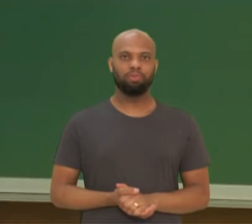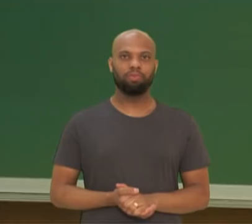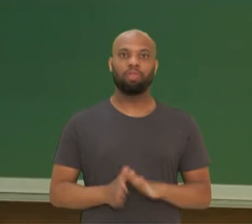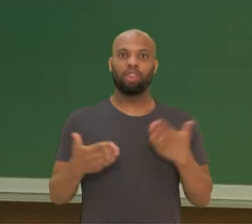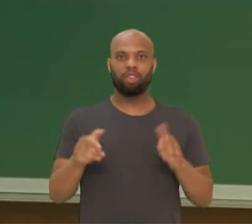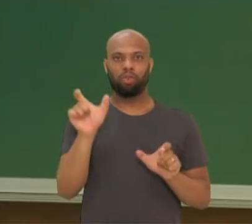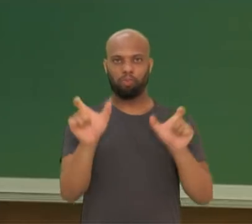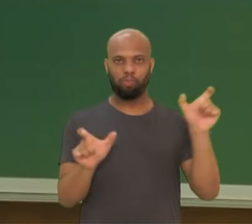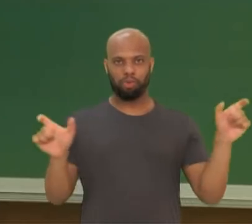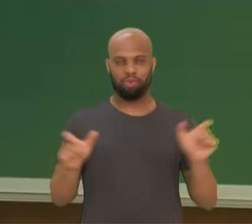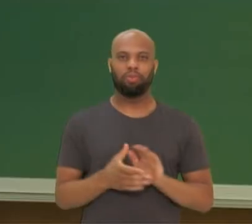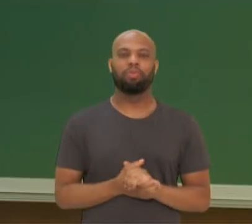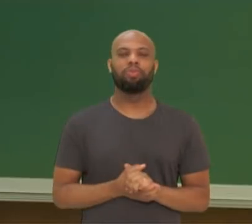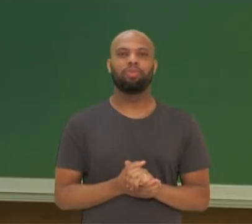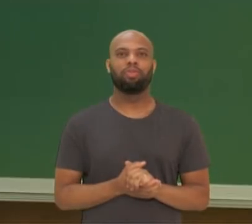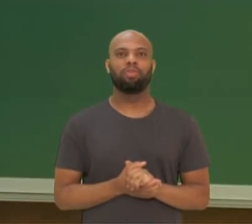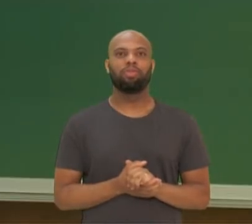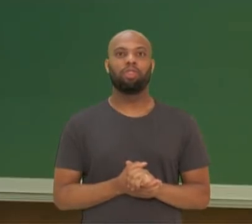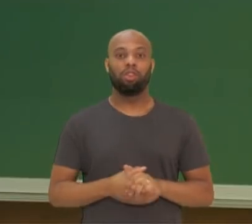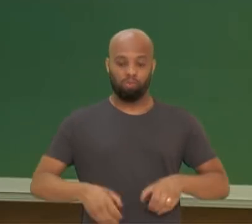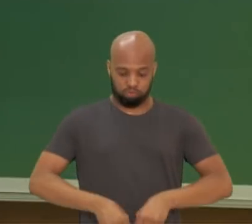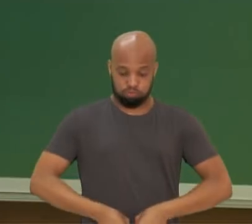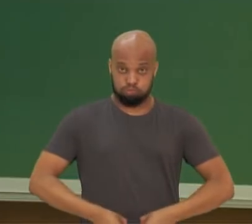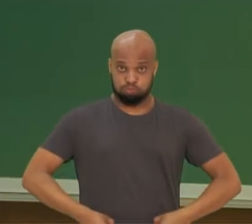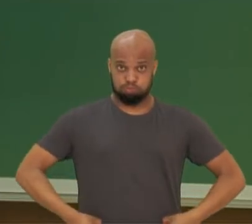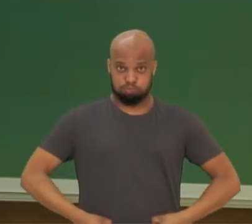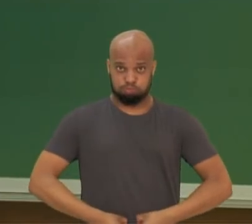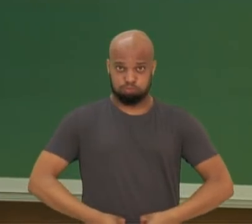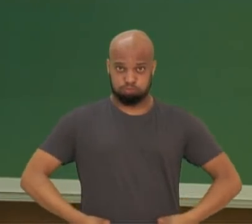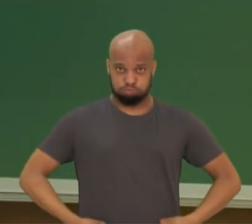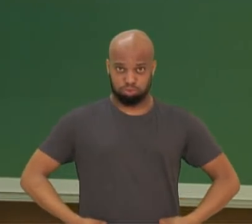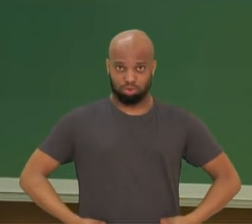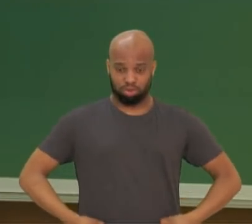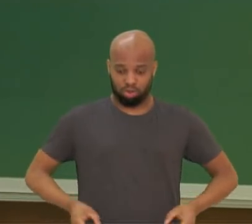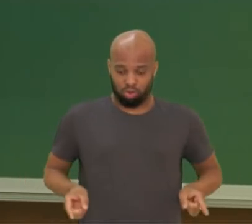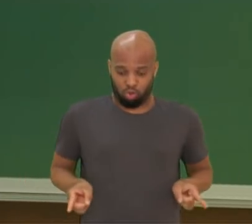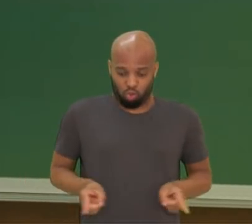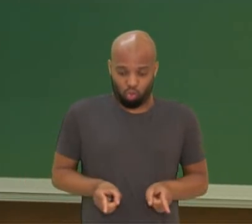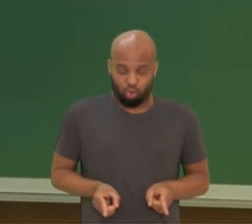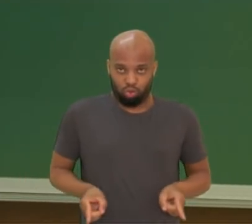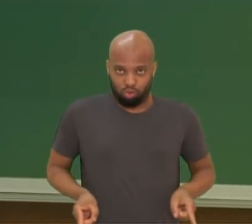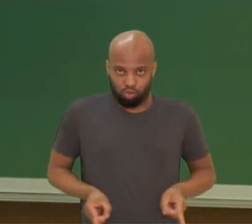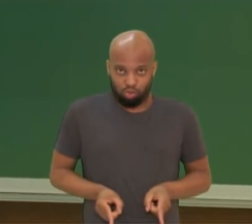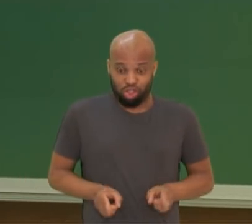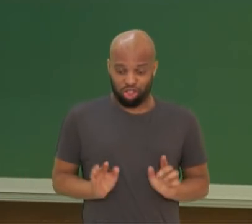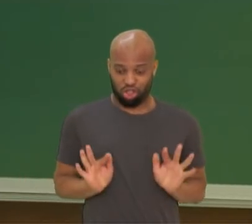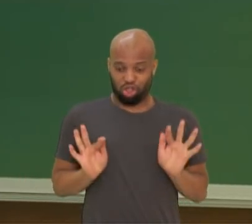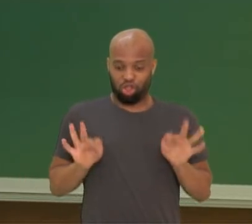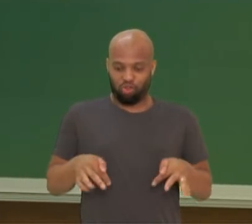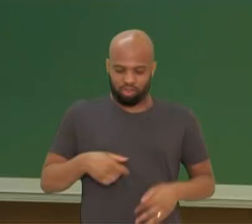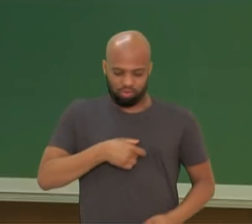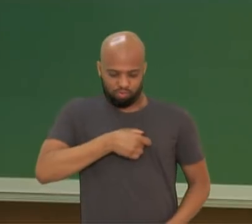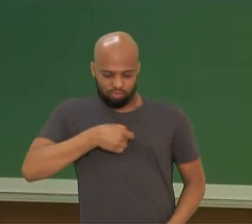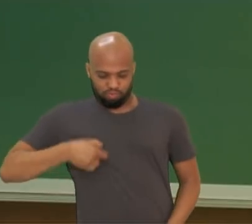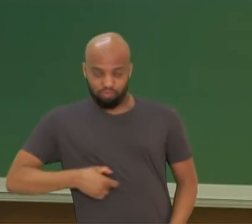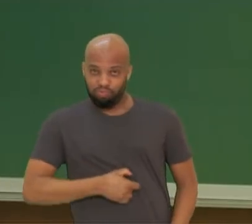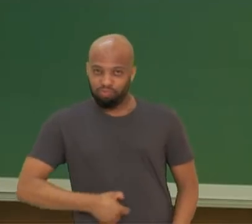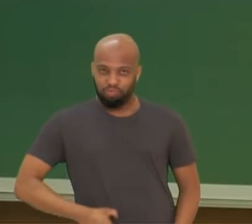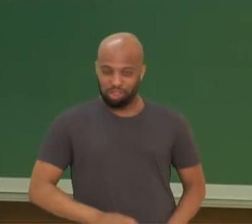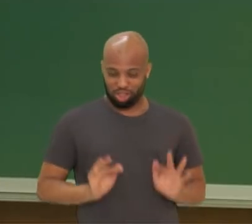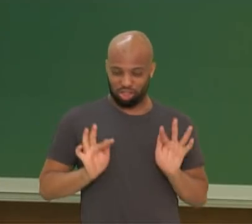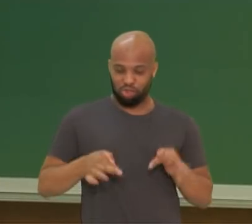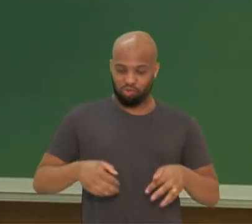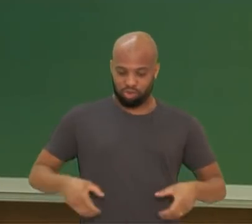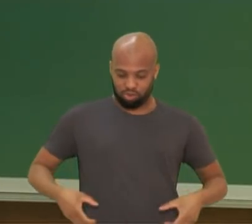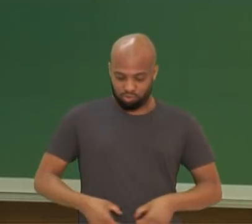E então, o intestino grosso, que é aquele mais curtinho, né? No final já do processo digestivo, ele